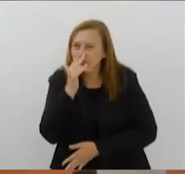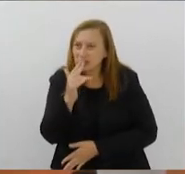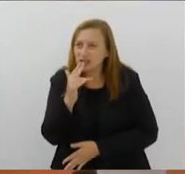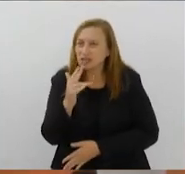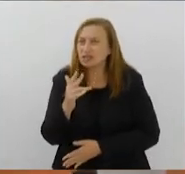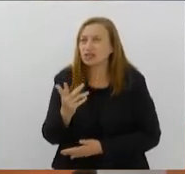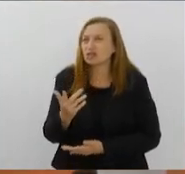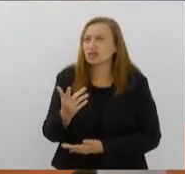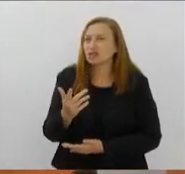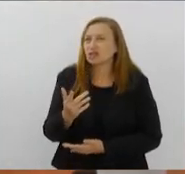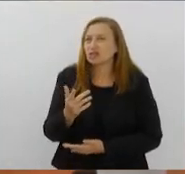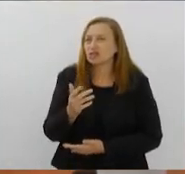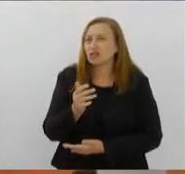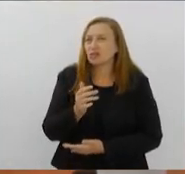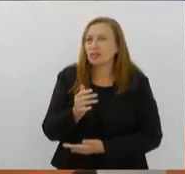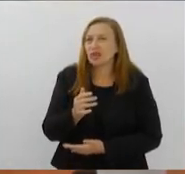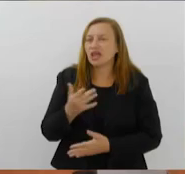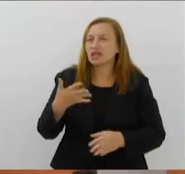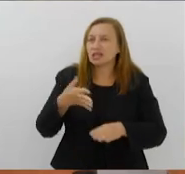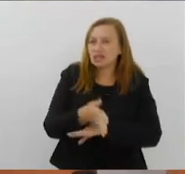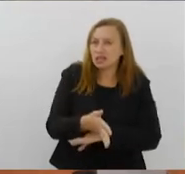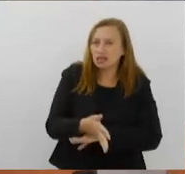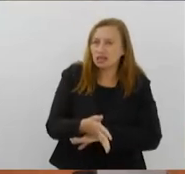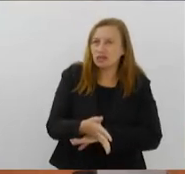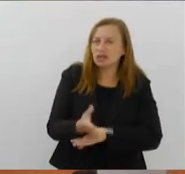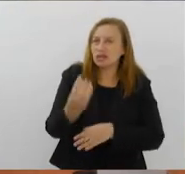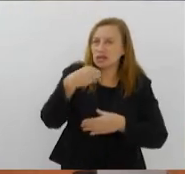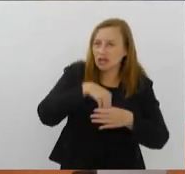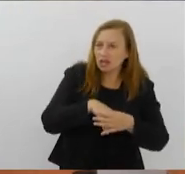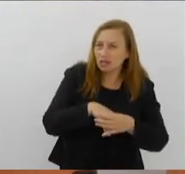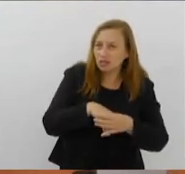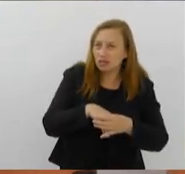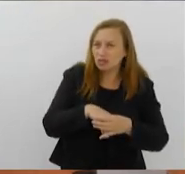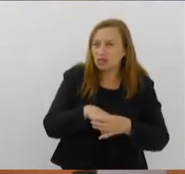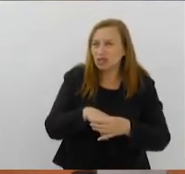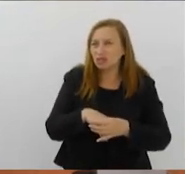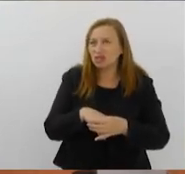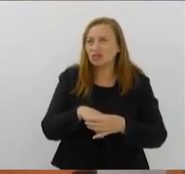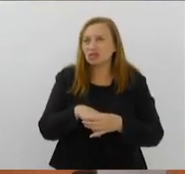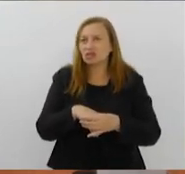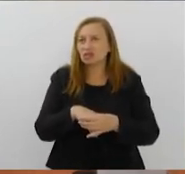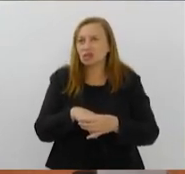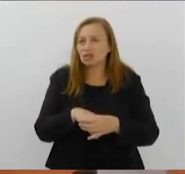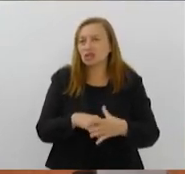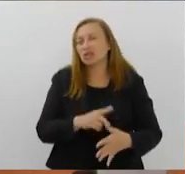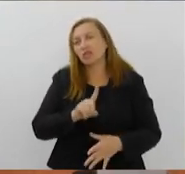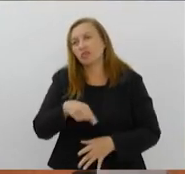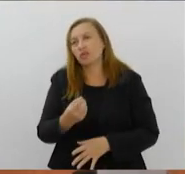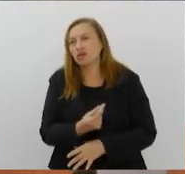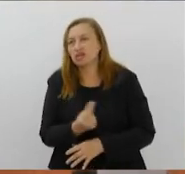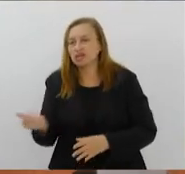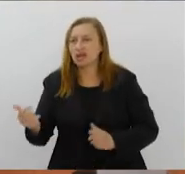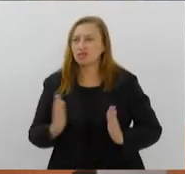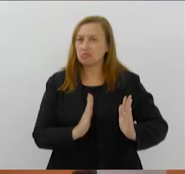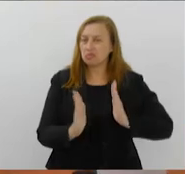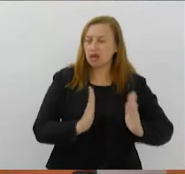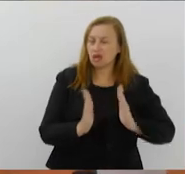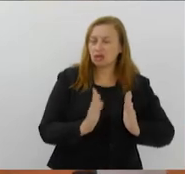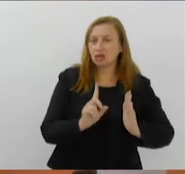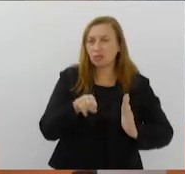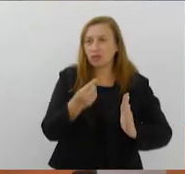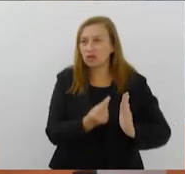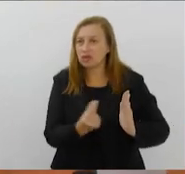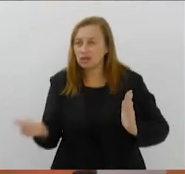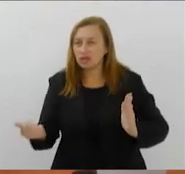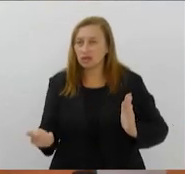turístico, né? Eles entram, ficam um tempo e saem. Entram, ficam um tempo e saem. Não são todos que conseguem fazer carreira.